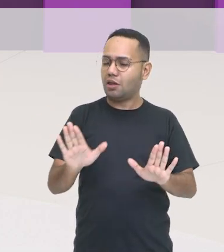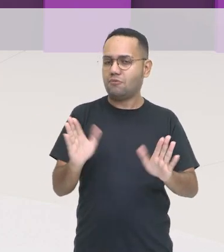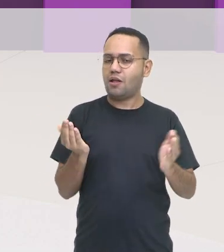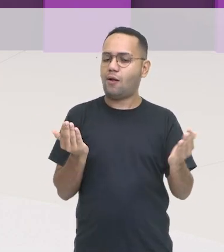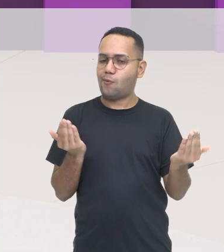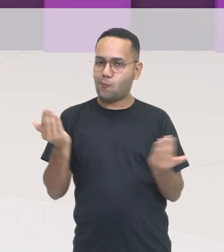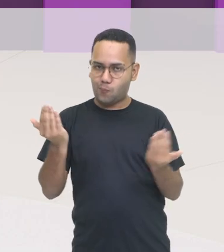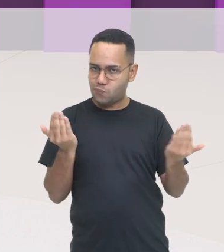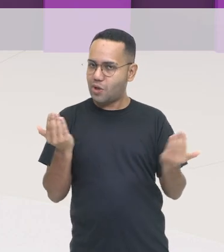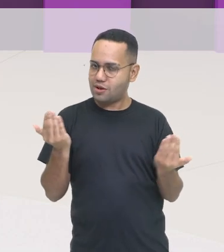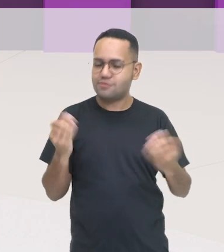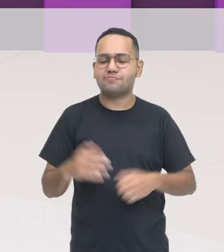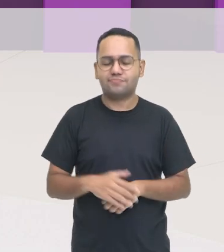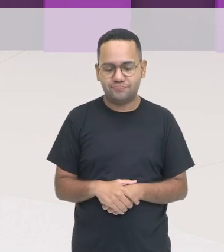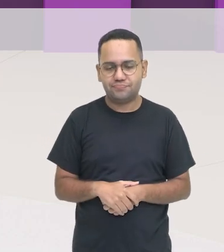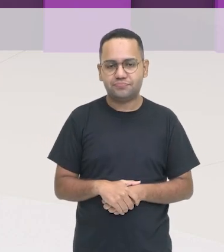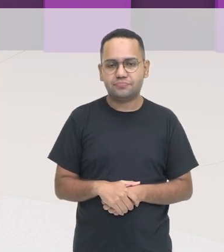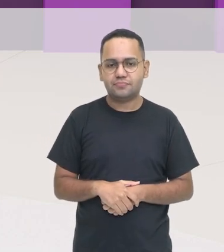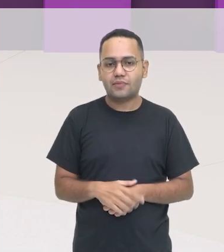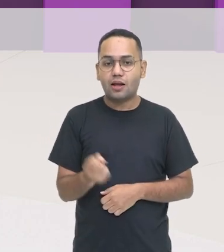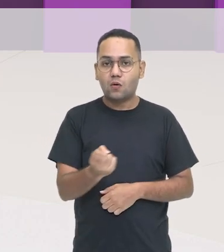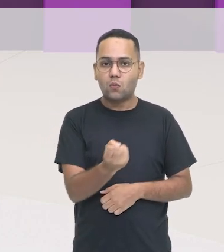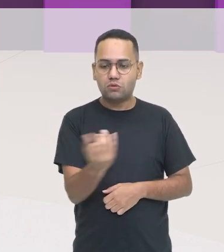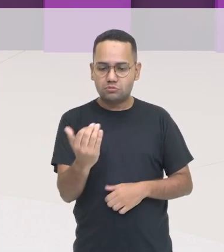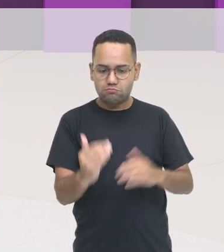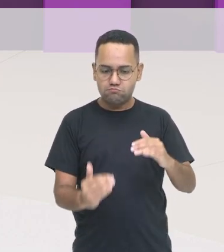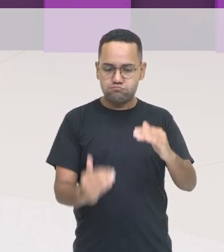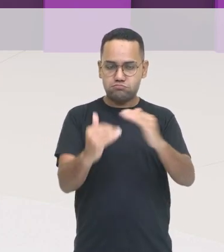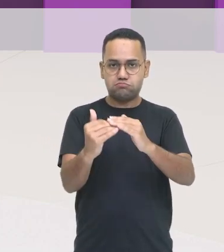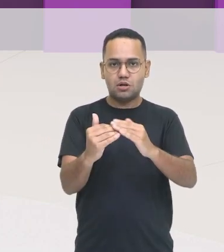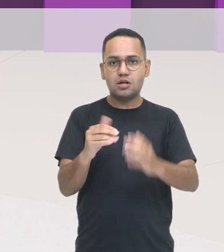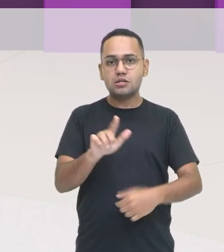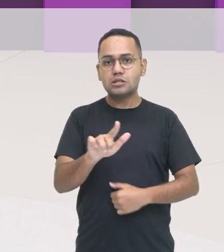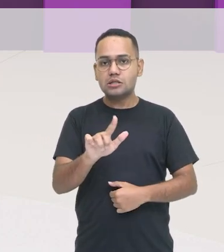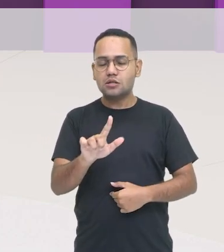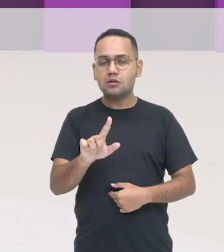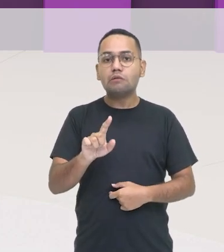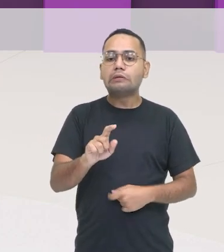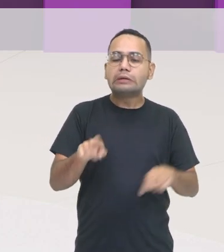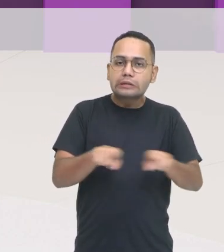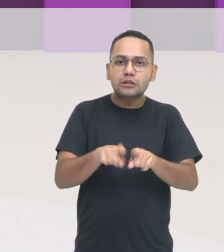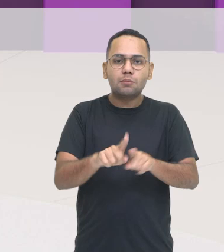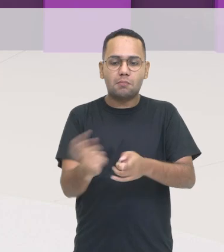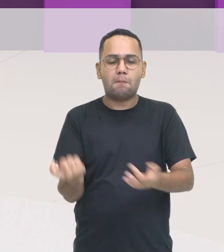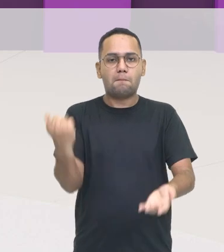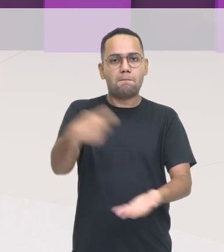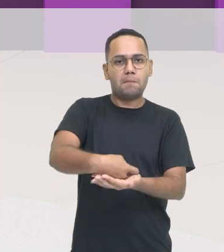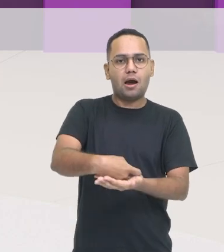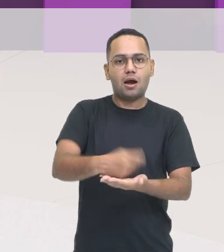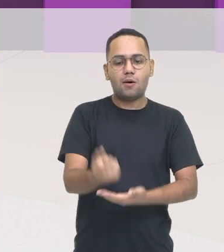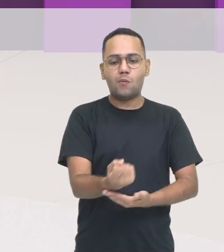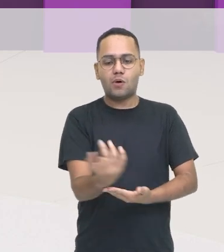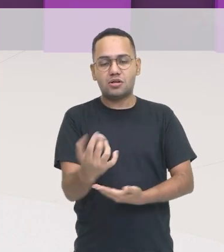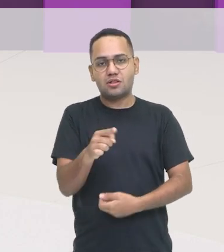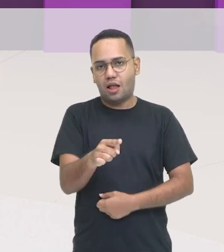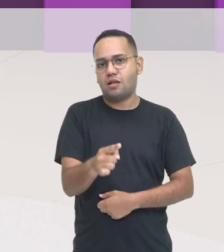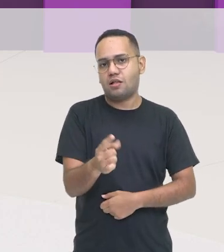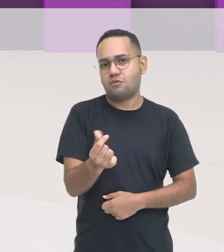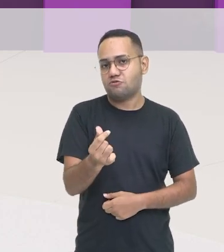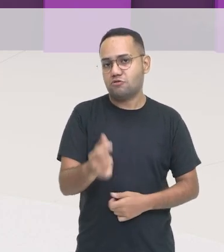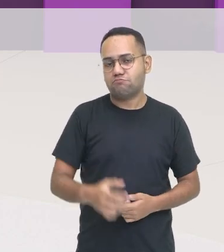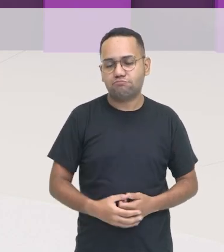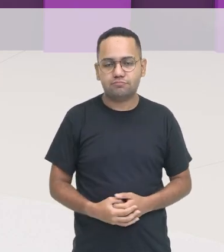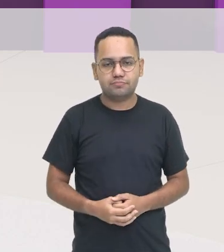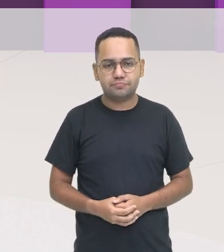aí com a quantidade de tucupi e o preço a se pagar, tá? Então a ideia de função, ela está